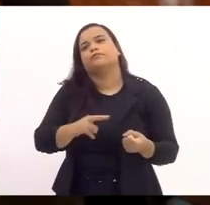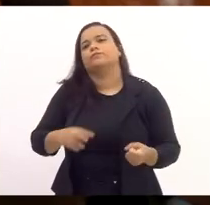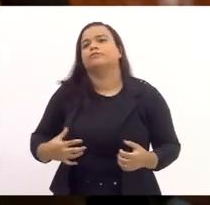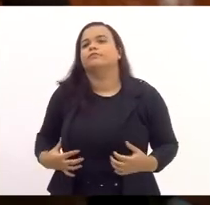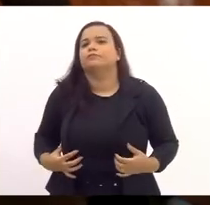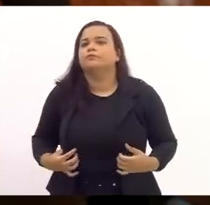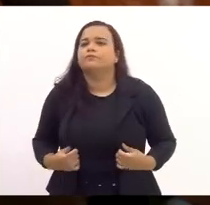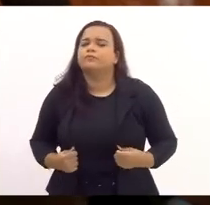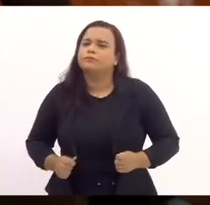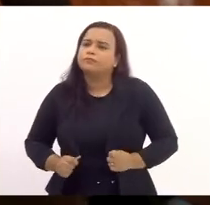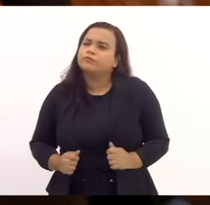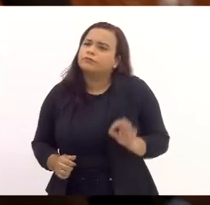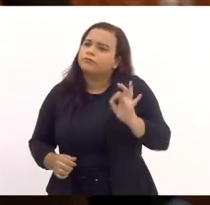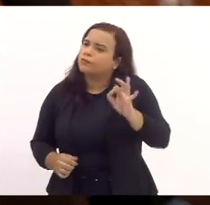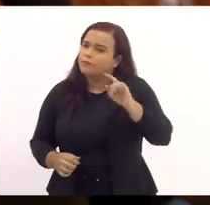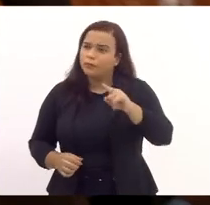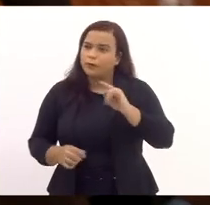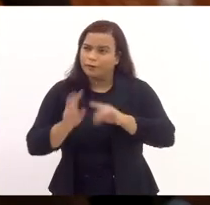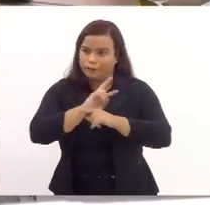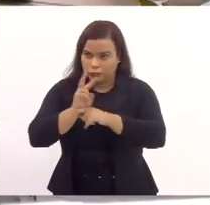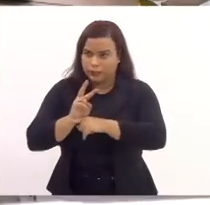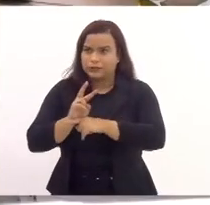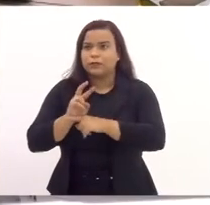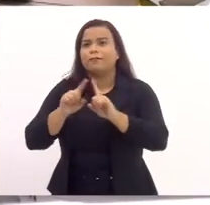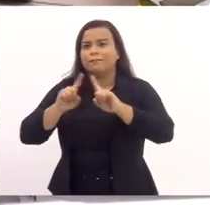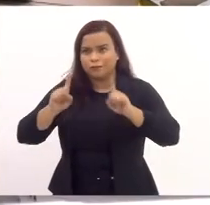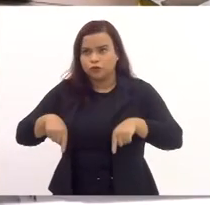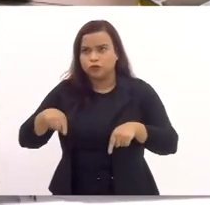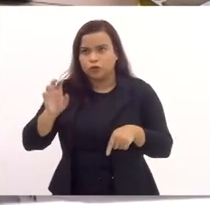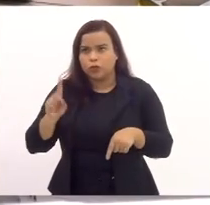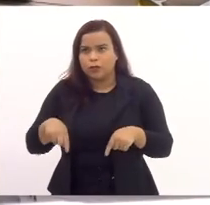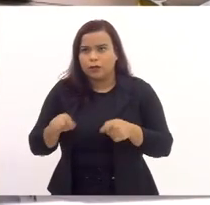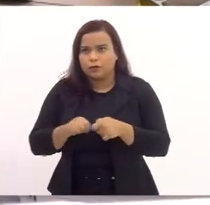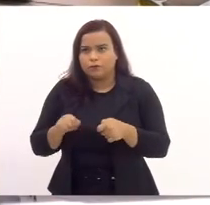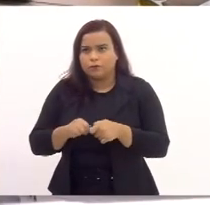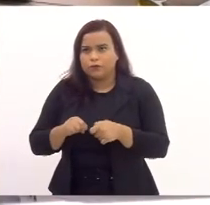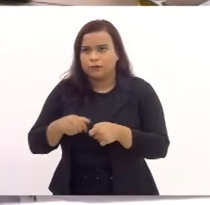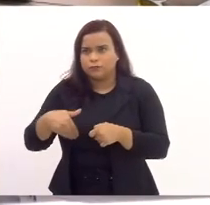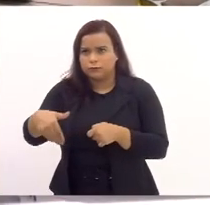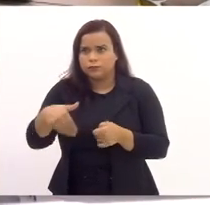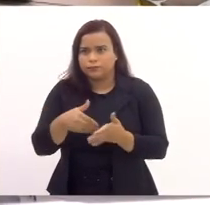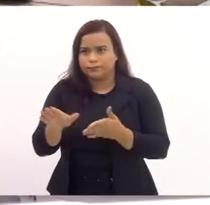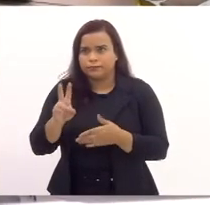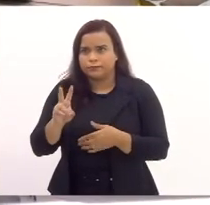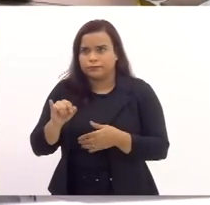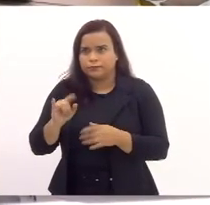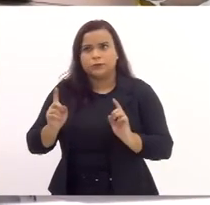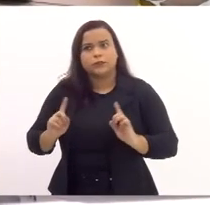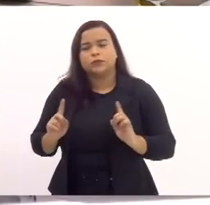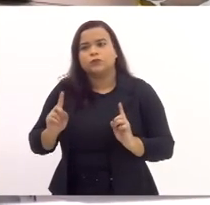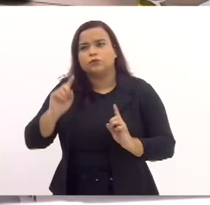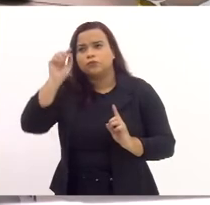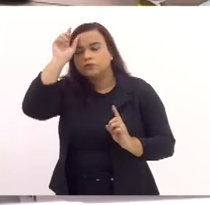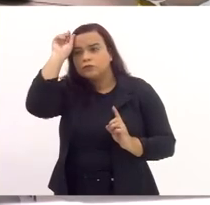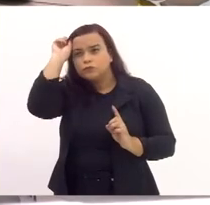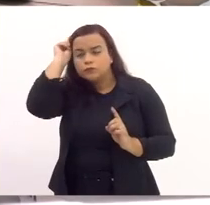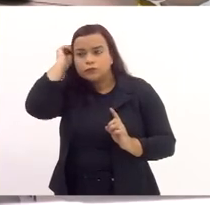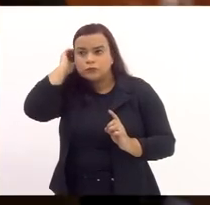Essa fiscalização ela é realizada por esses funcionários que estão aí para ser demitidos? Não, na verdade,